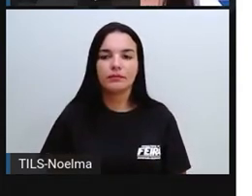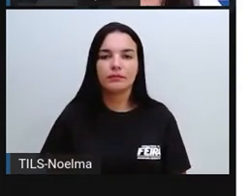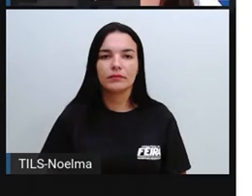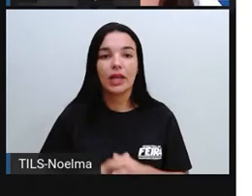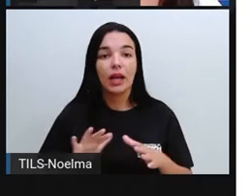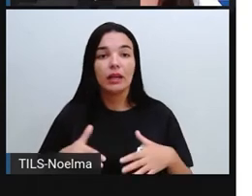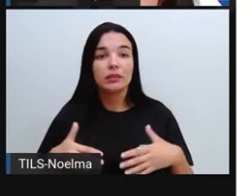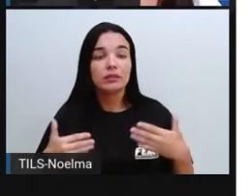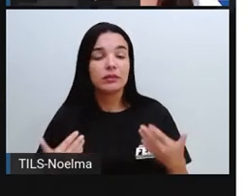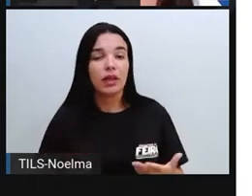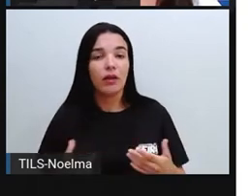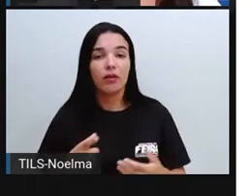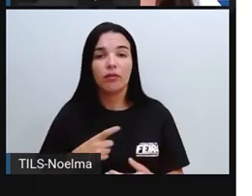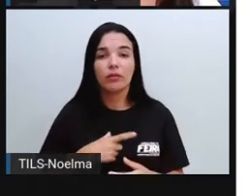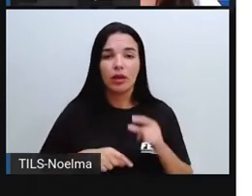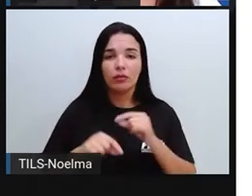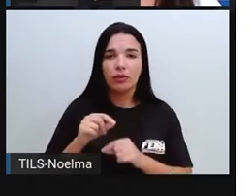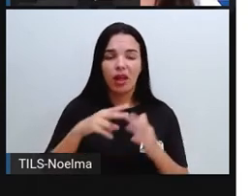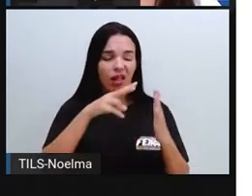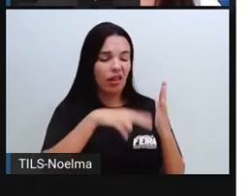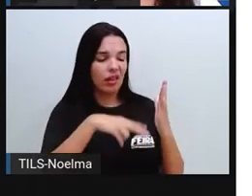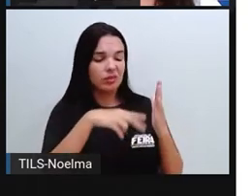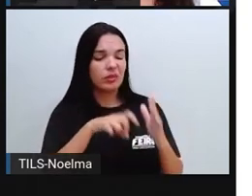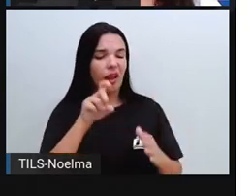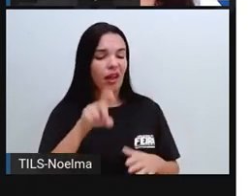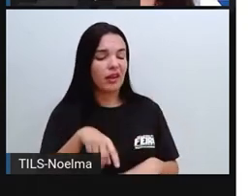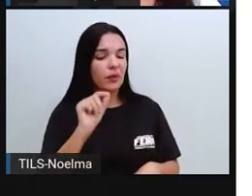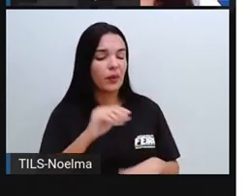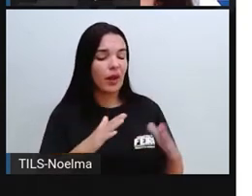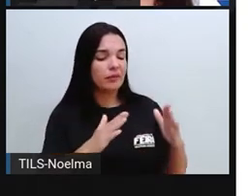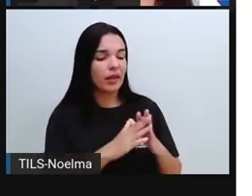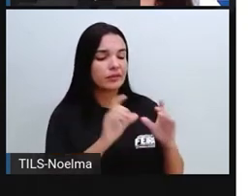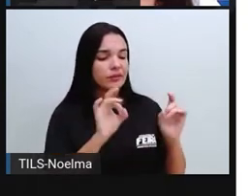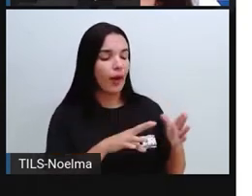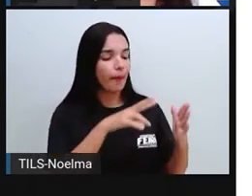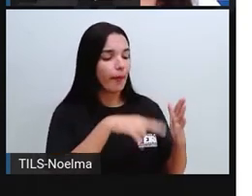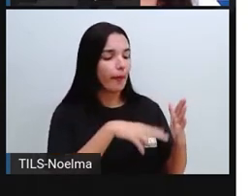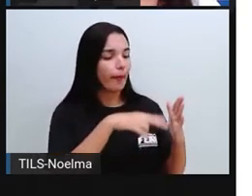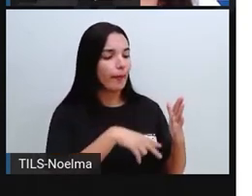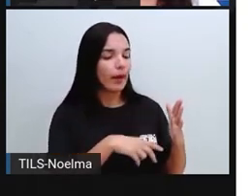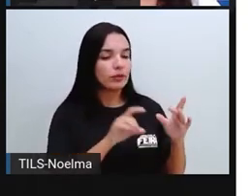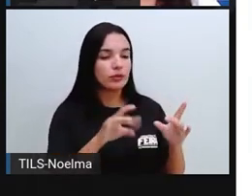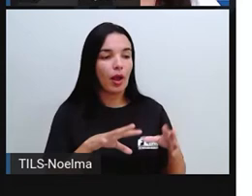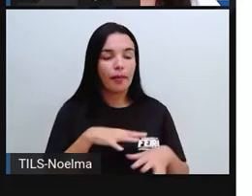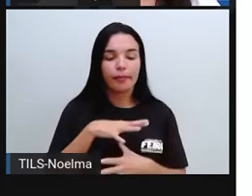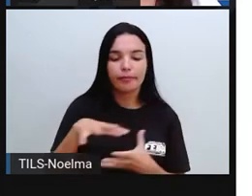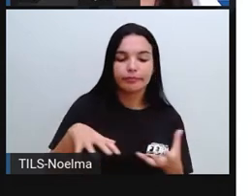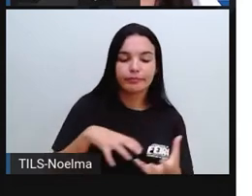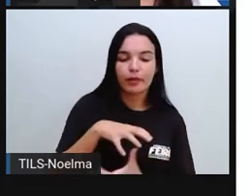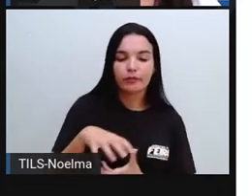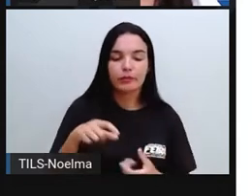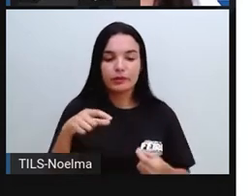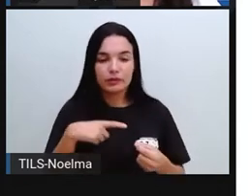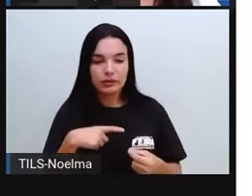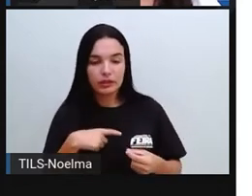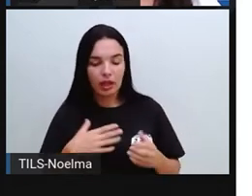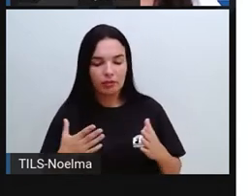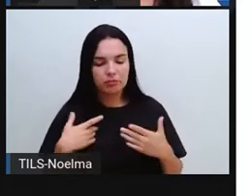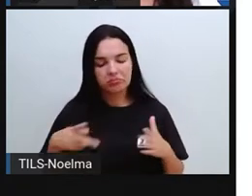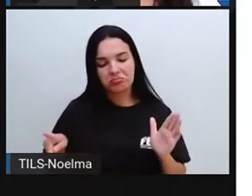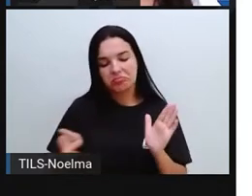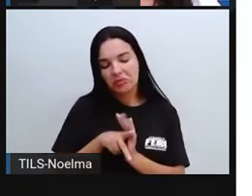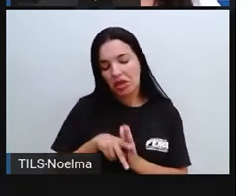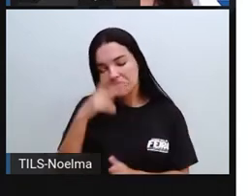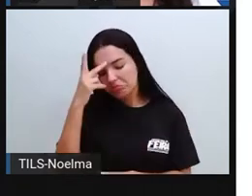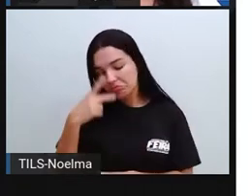certo? Até então, leitura era coisa doméstica. Tinha a ver apenas comigo mesma, com os livros que havia